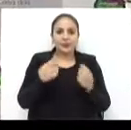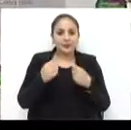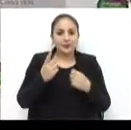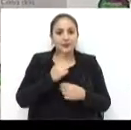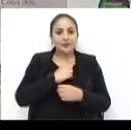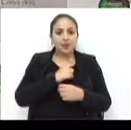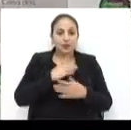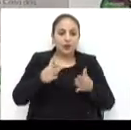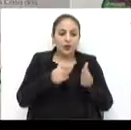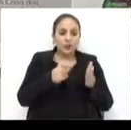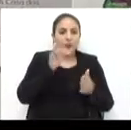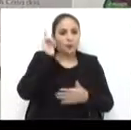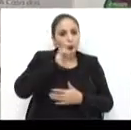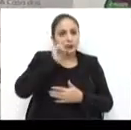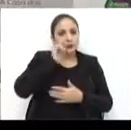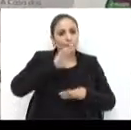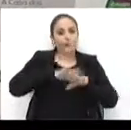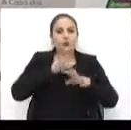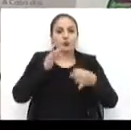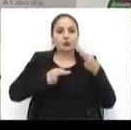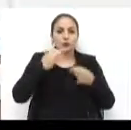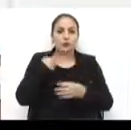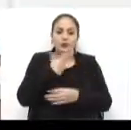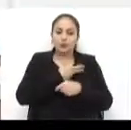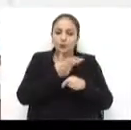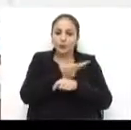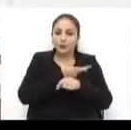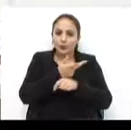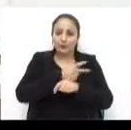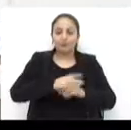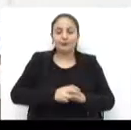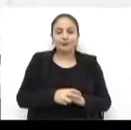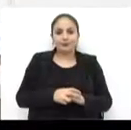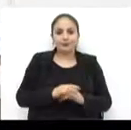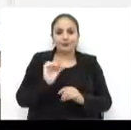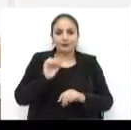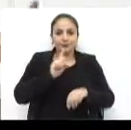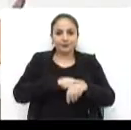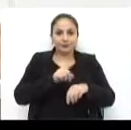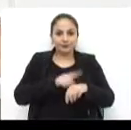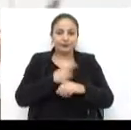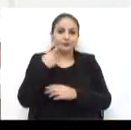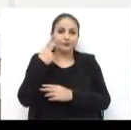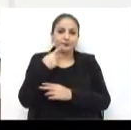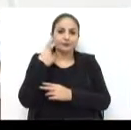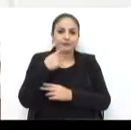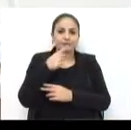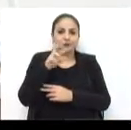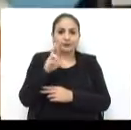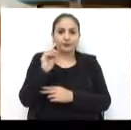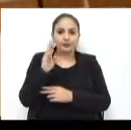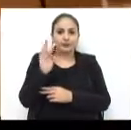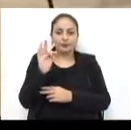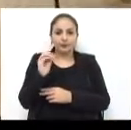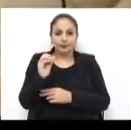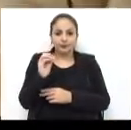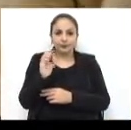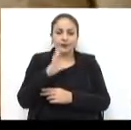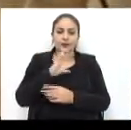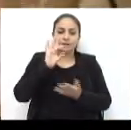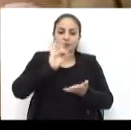temos esse caminho para conseguir, nada mais justo que a gente ir atrás. Mais recentemente, o vereador Roberto Gabriel recebeu